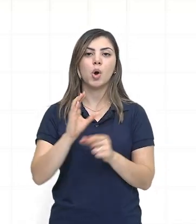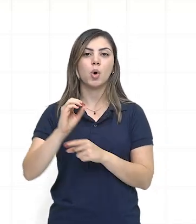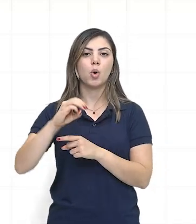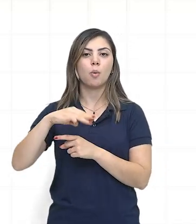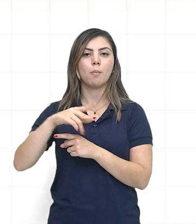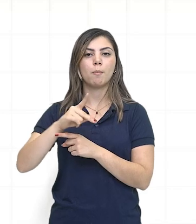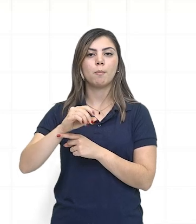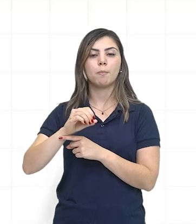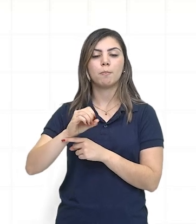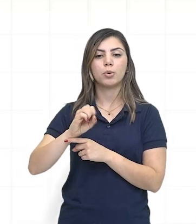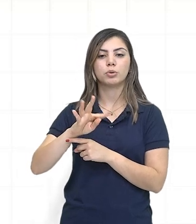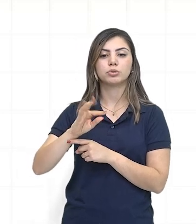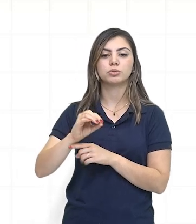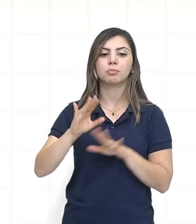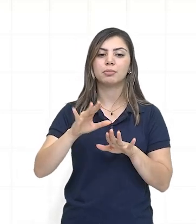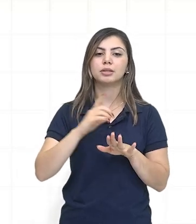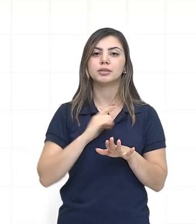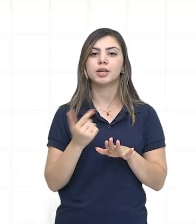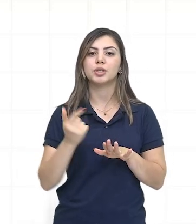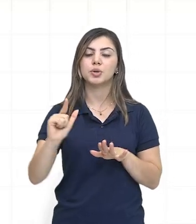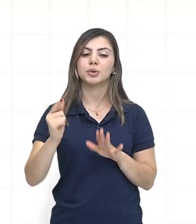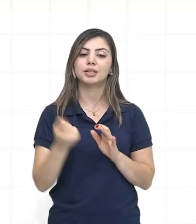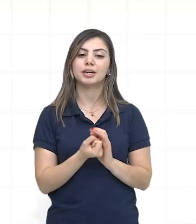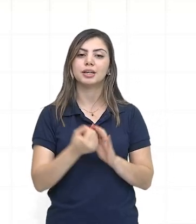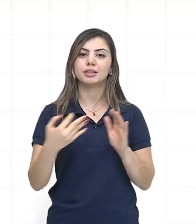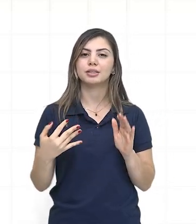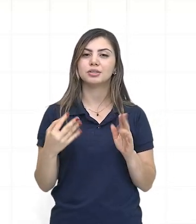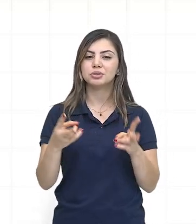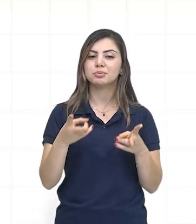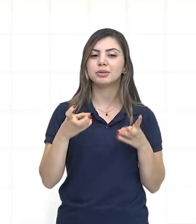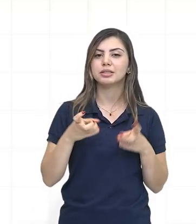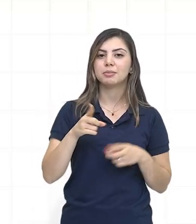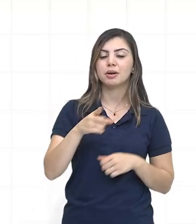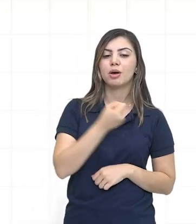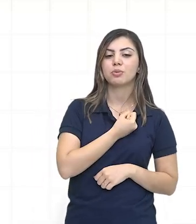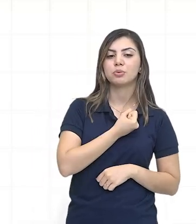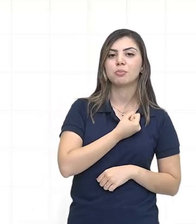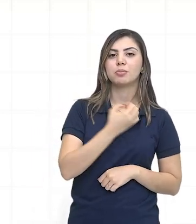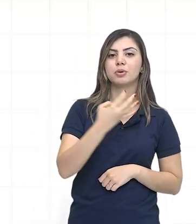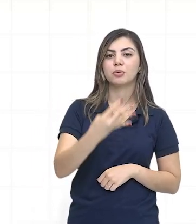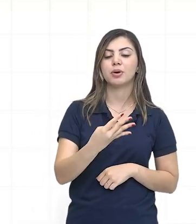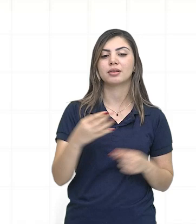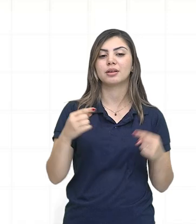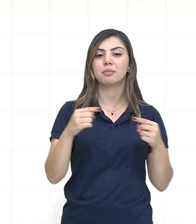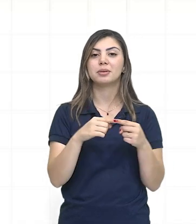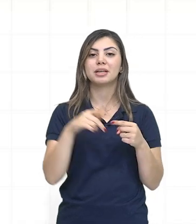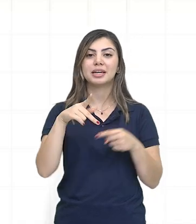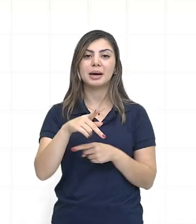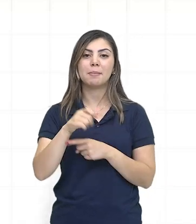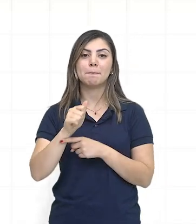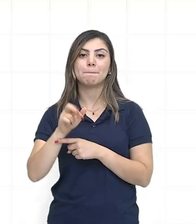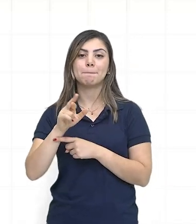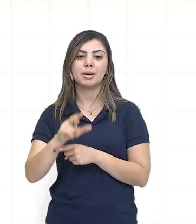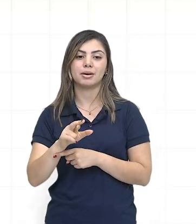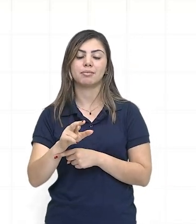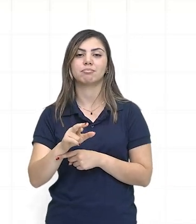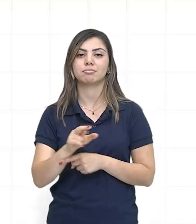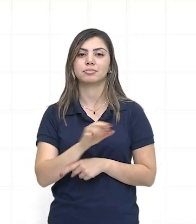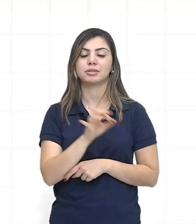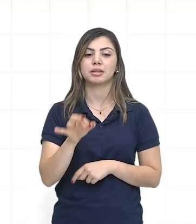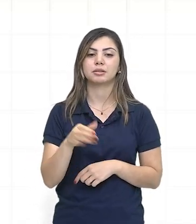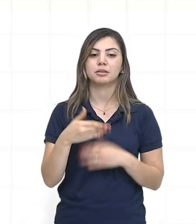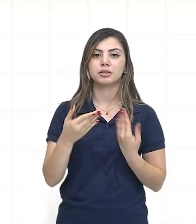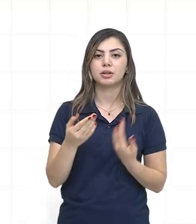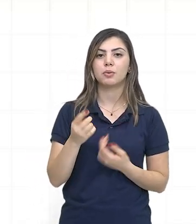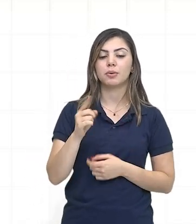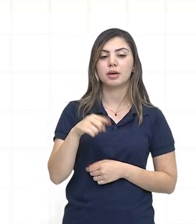uma característica que a gente já pode identificar aqui é que o 4 é número par. E qualquer número par que